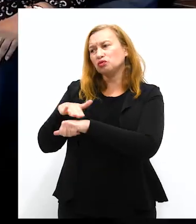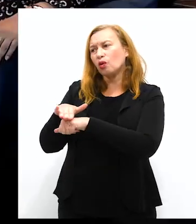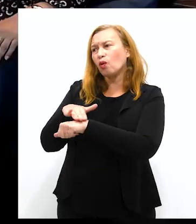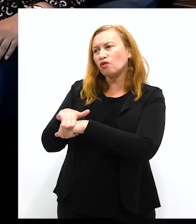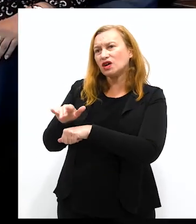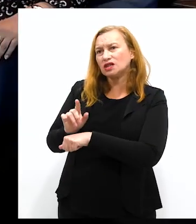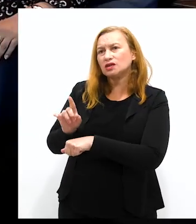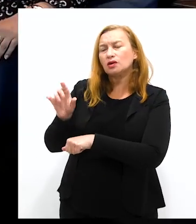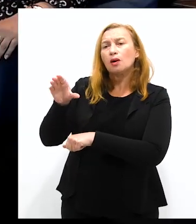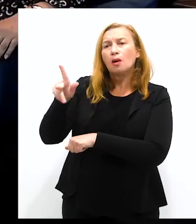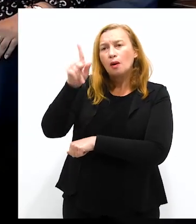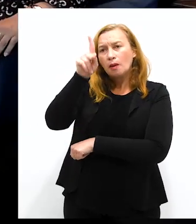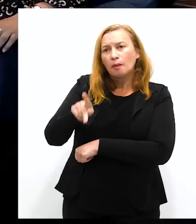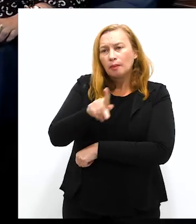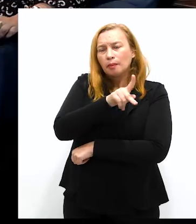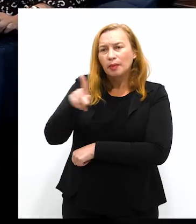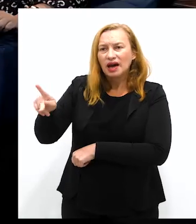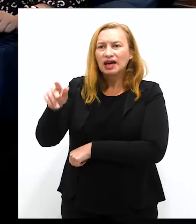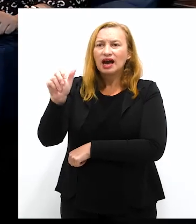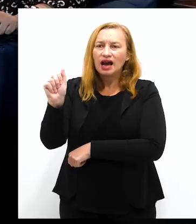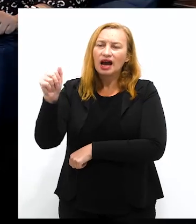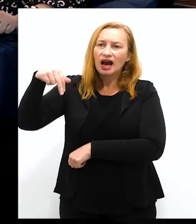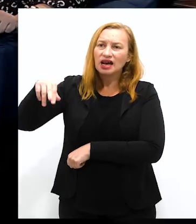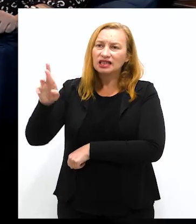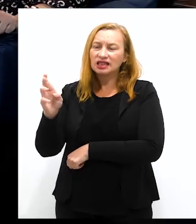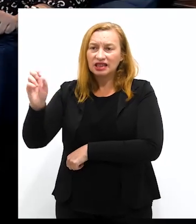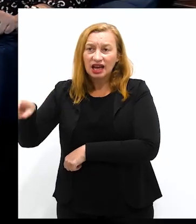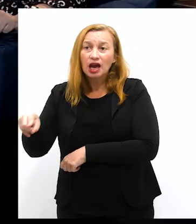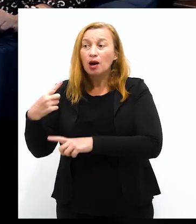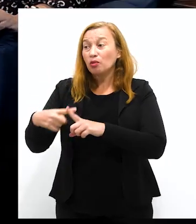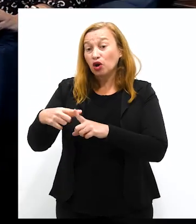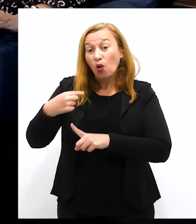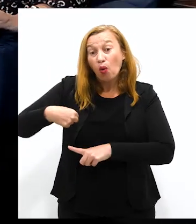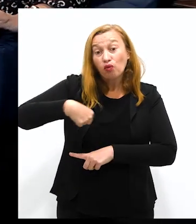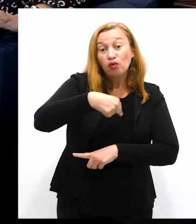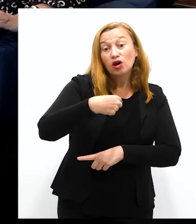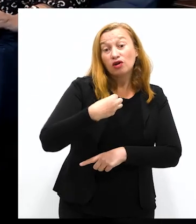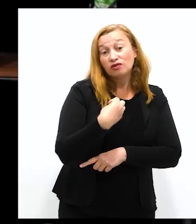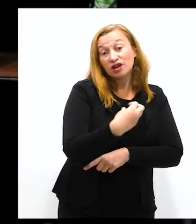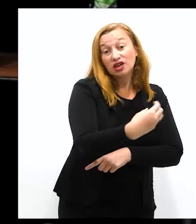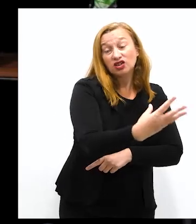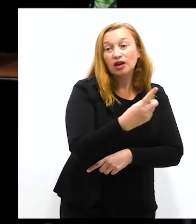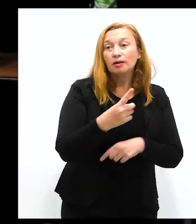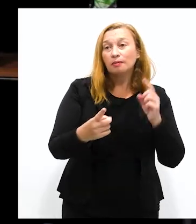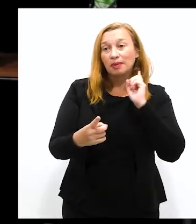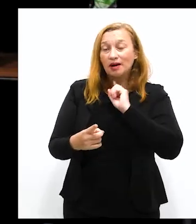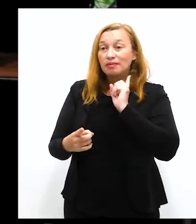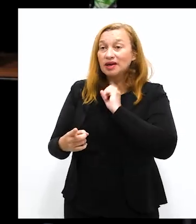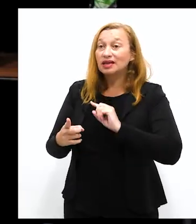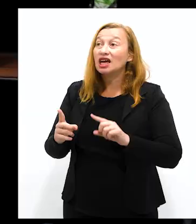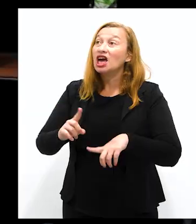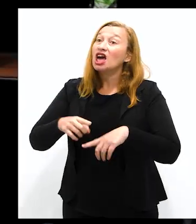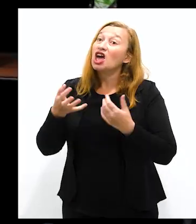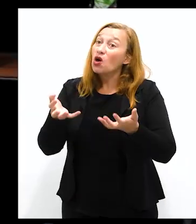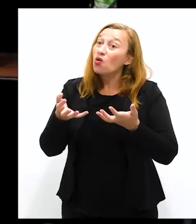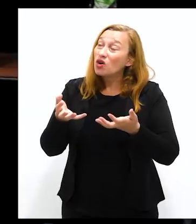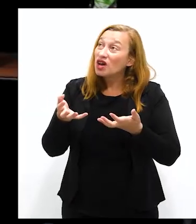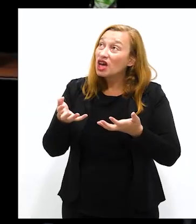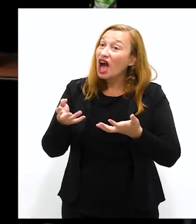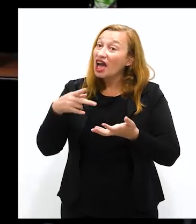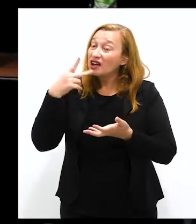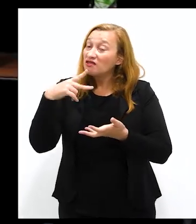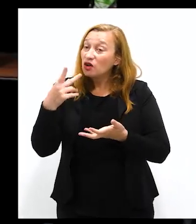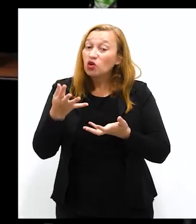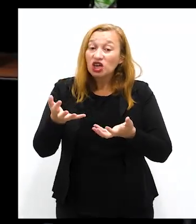eu ficava em Minas, né? Agora eu estou no Rio, depois eu volto para Minas, enfim. E ele falou para mim, eu quero fazer uma via sacra na Praia do Recreio,